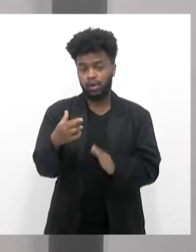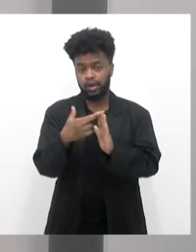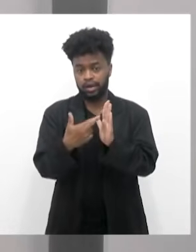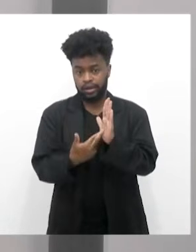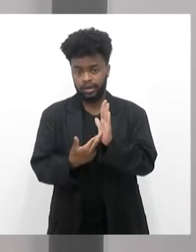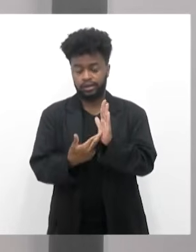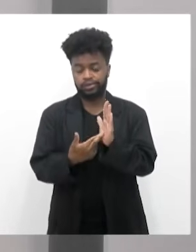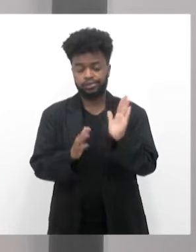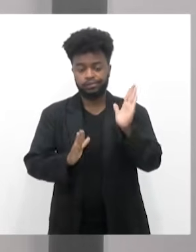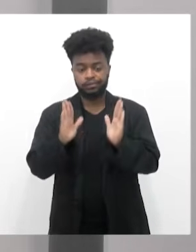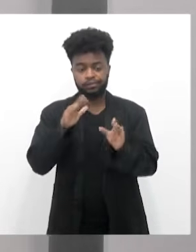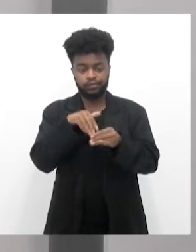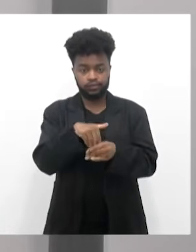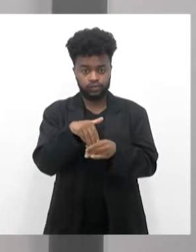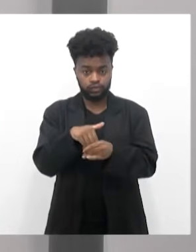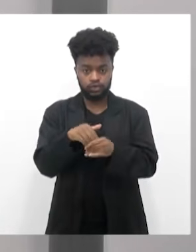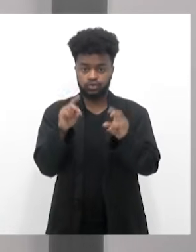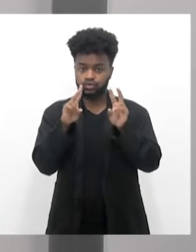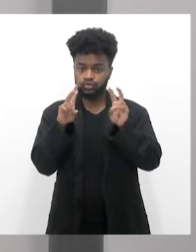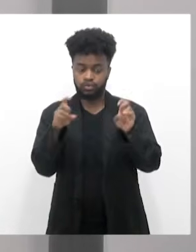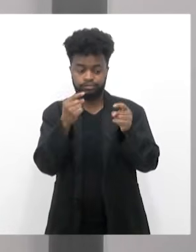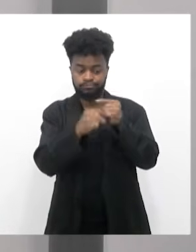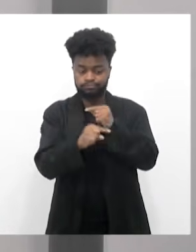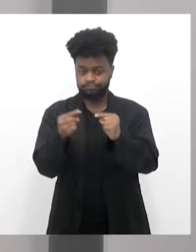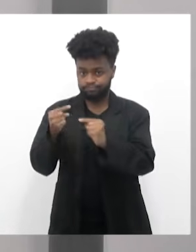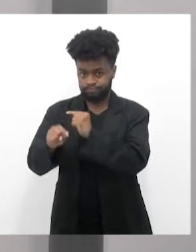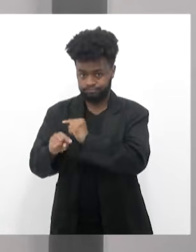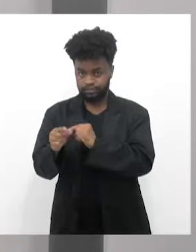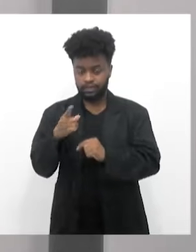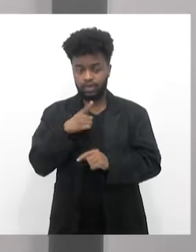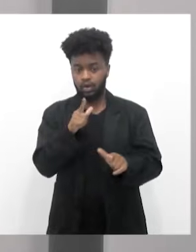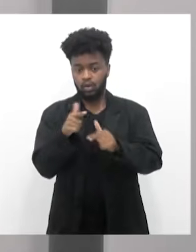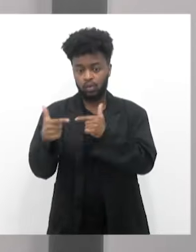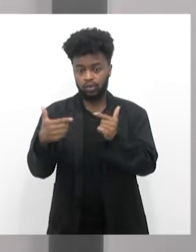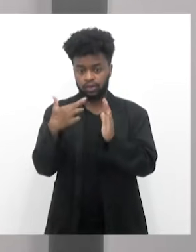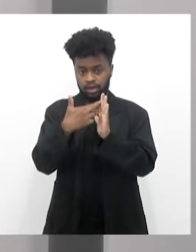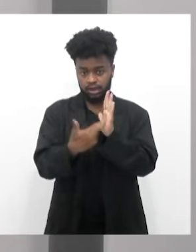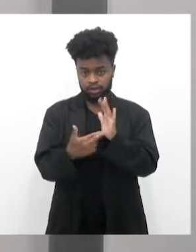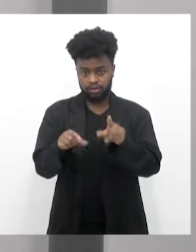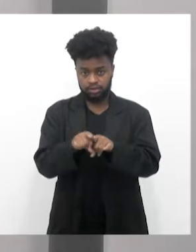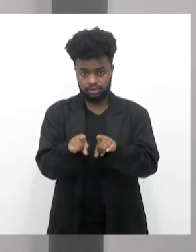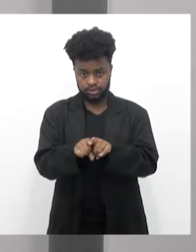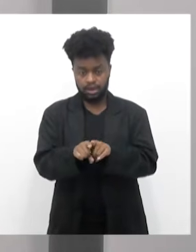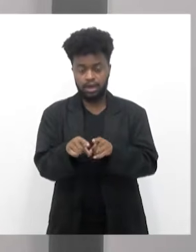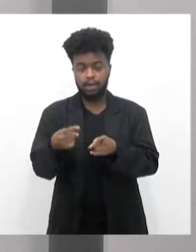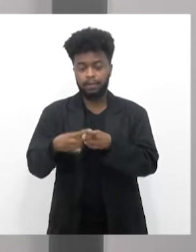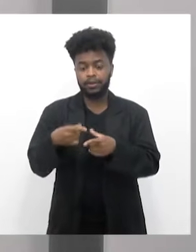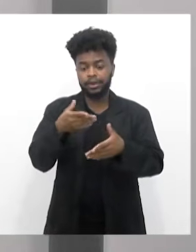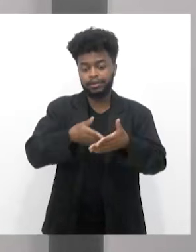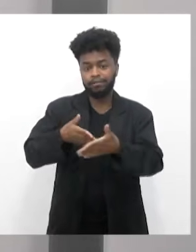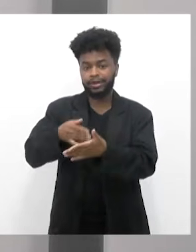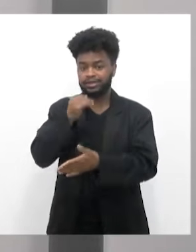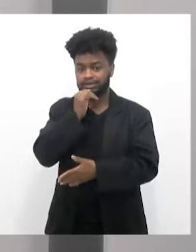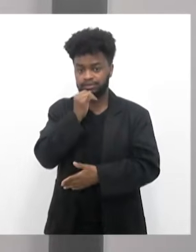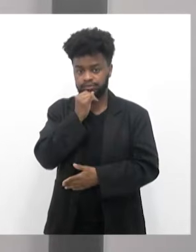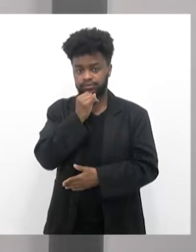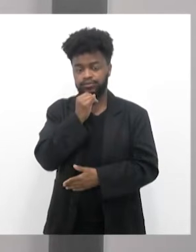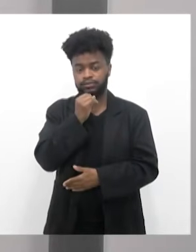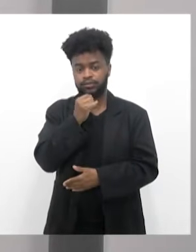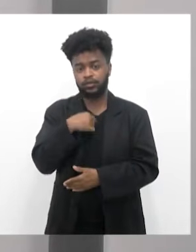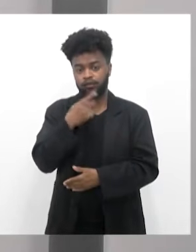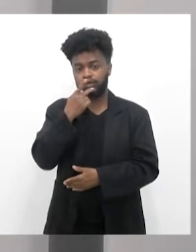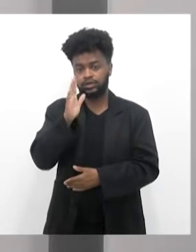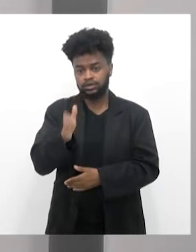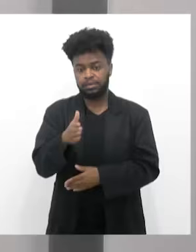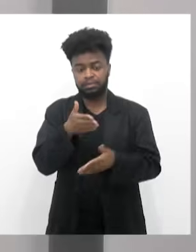das eleições sobre desincompatibilização. Há outros regramentos também que impedem, por exemplo, como falei anteriormente,